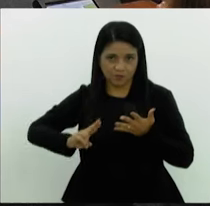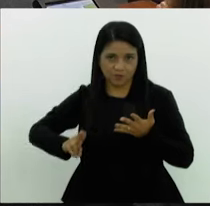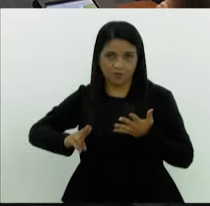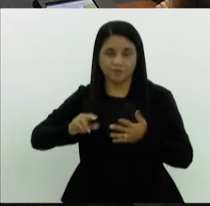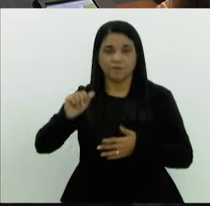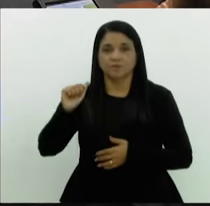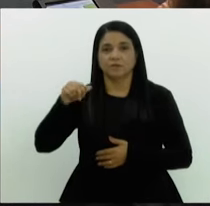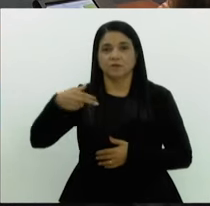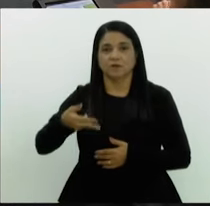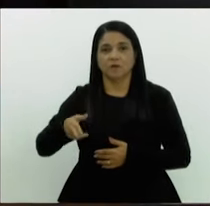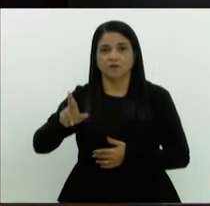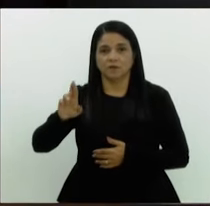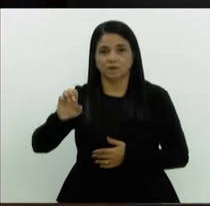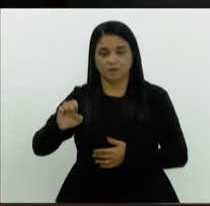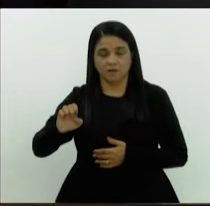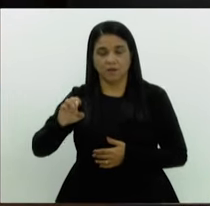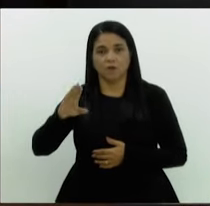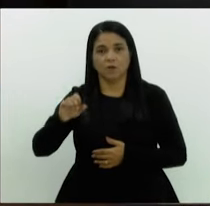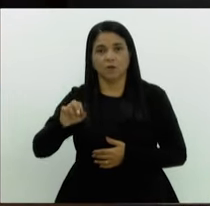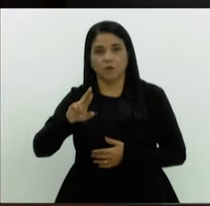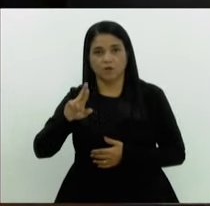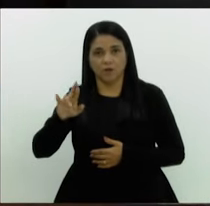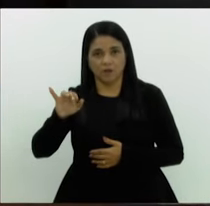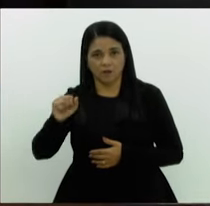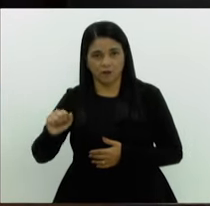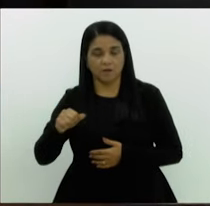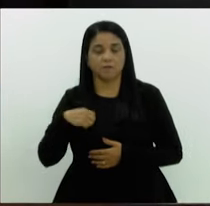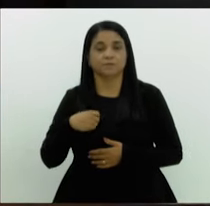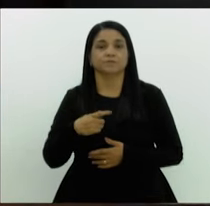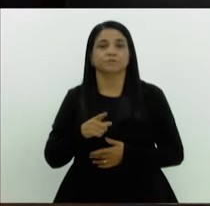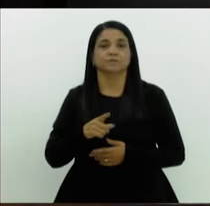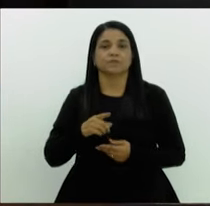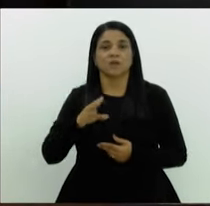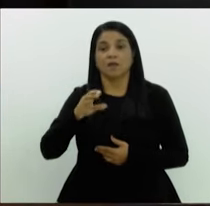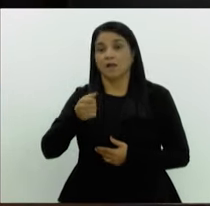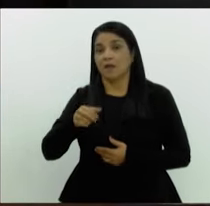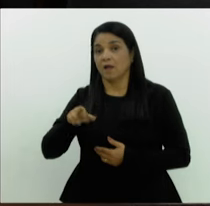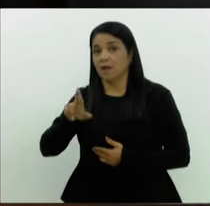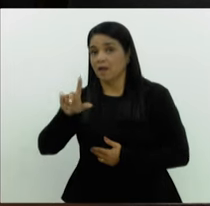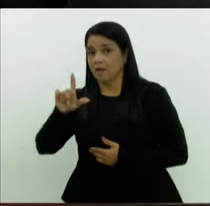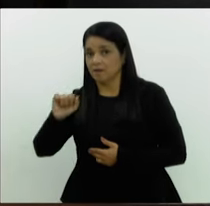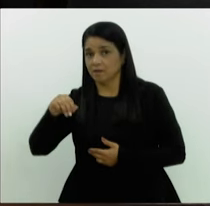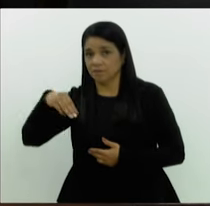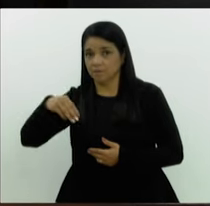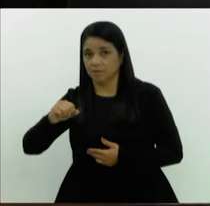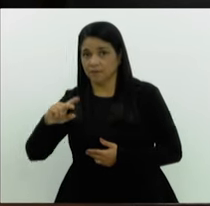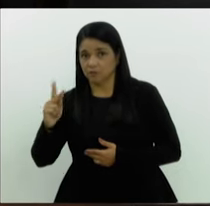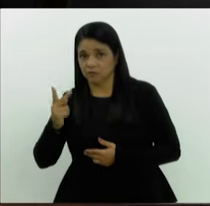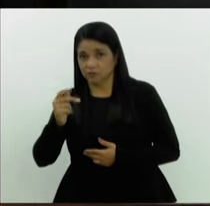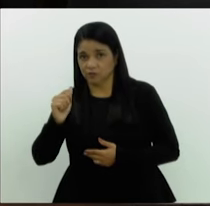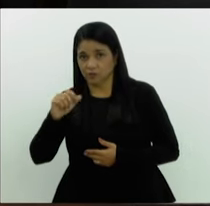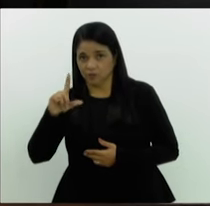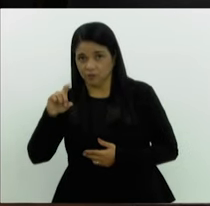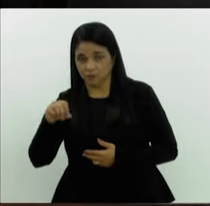André Correia já votou sim, está consignado aqui. Carla Machado.